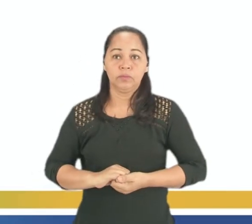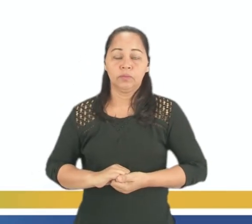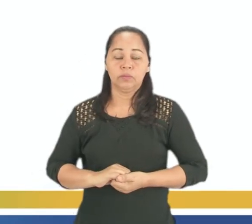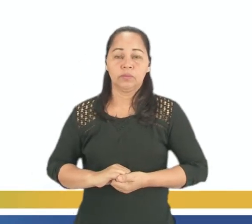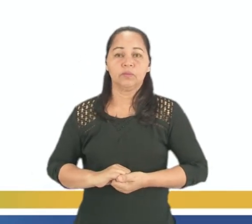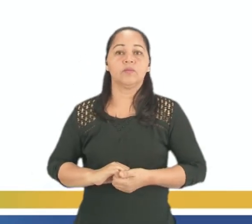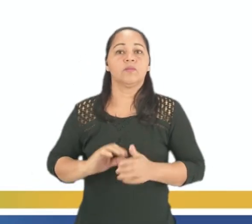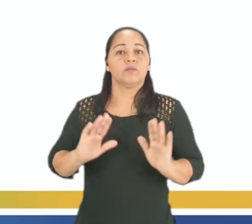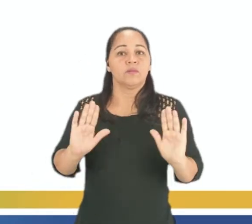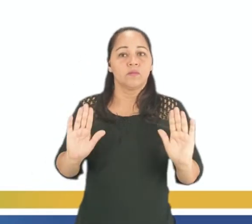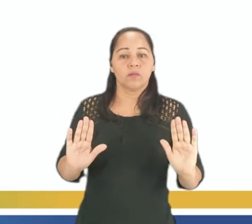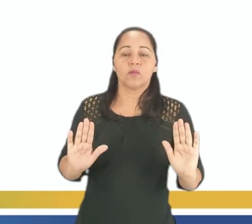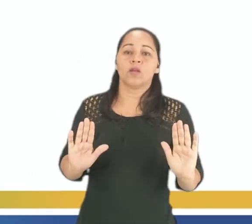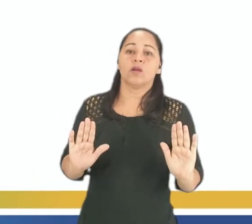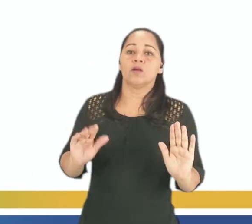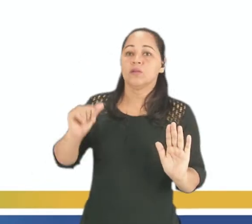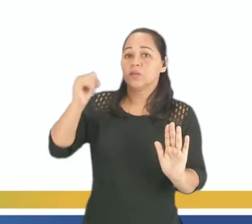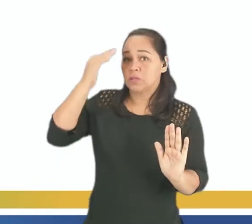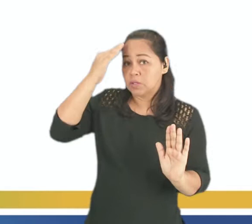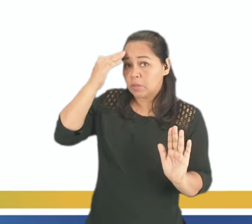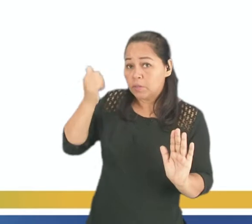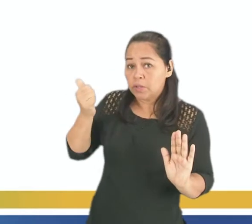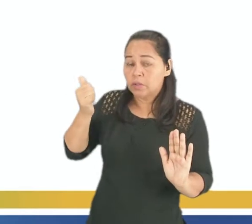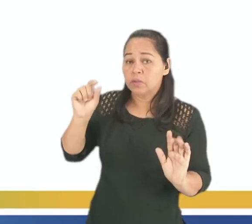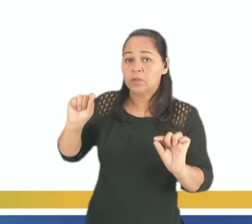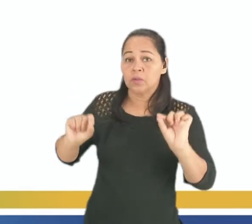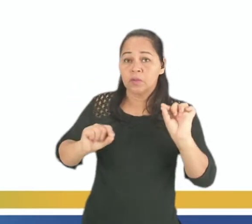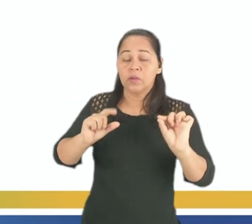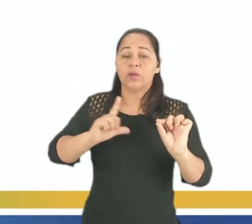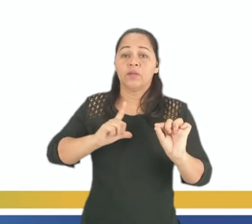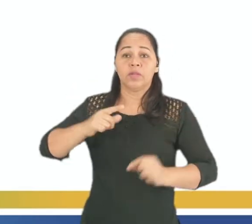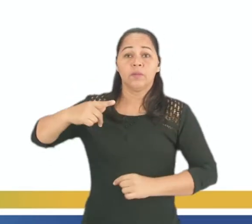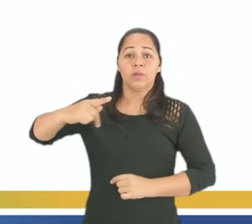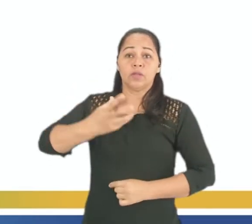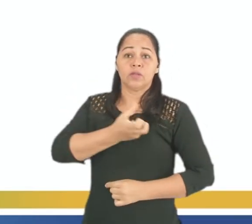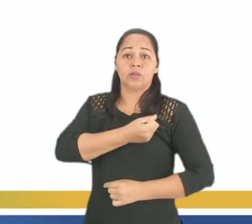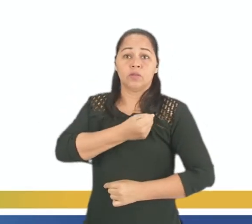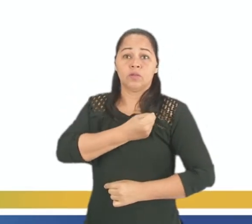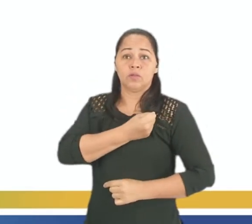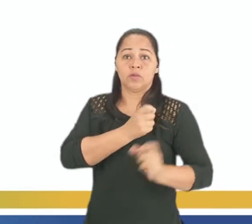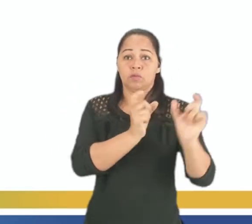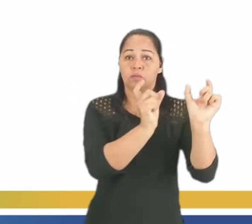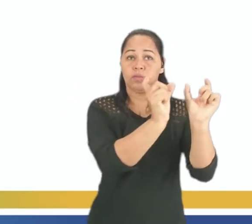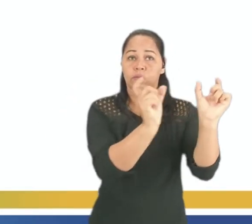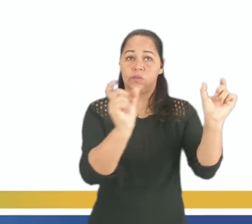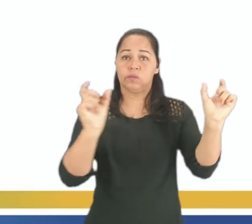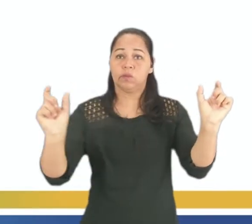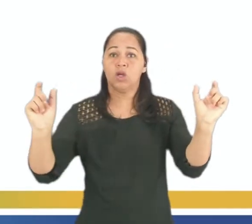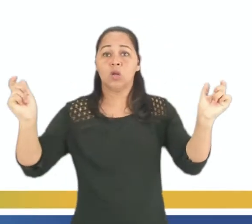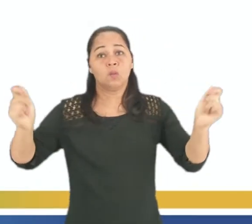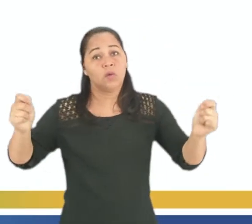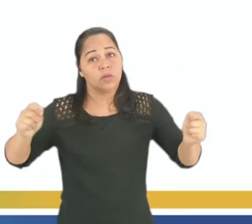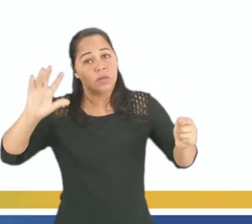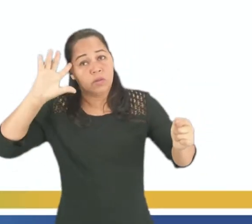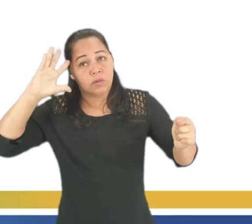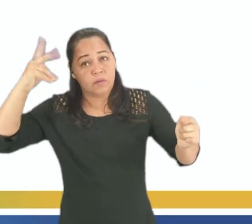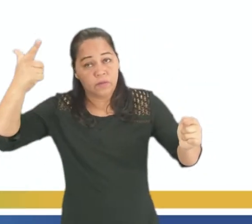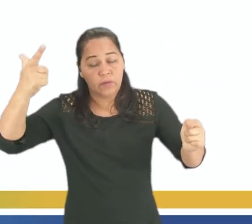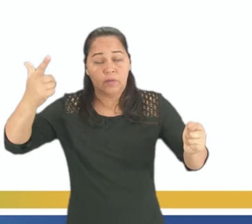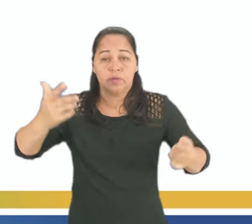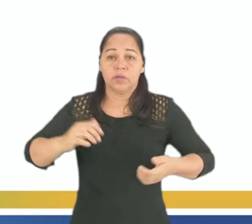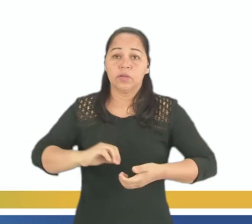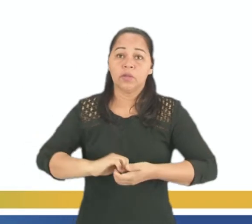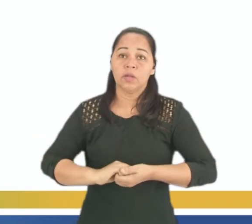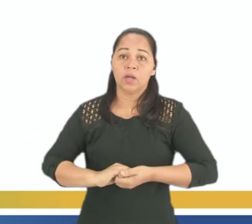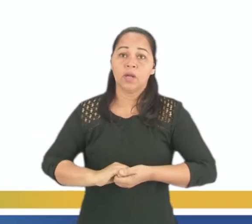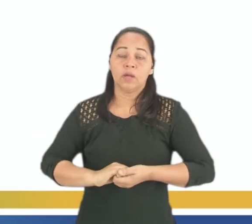Então, ainda usando essa ideia, nós testaremos alguns pares ordenados aqui para verificar se eles podem ser solução do nosso sistema.